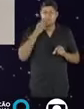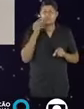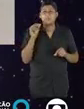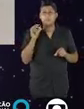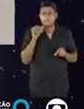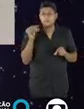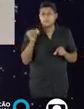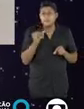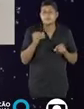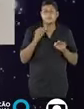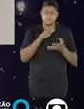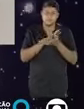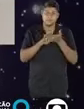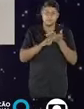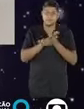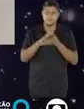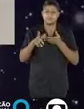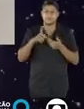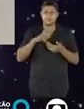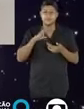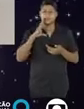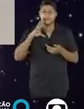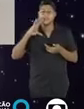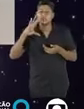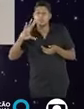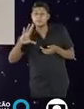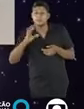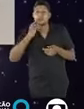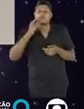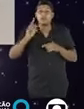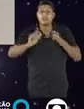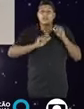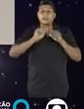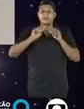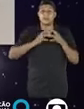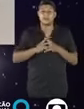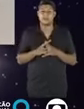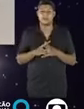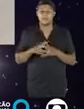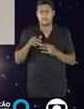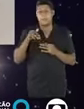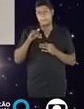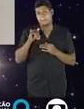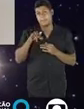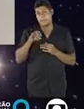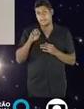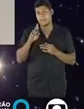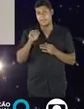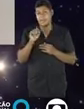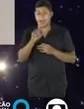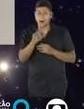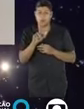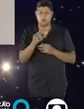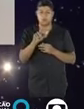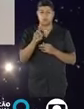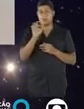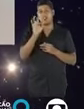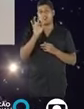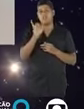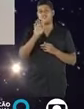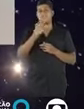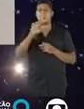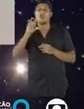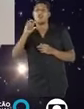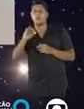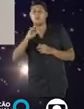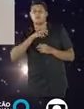sabor e enriquece muito, principalmente teores que a gente fala de minerais, ferro, por exemplo. Ferro tem altos